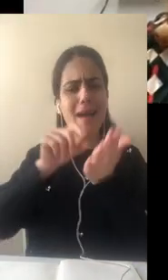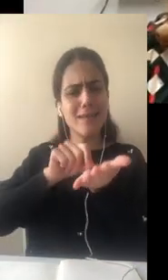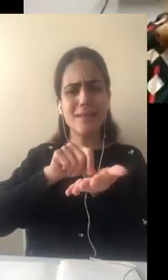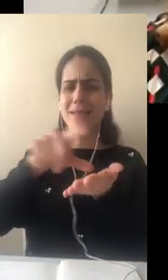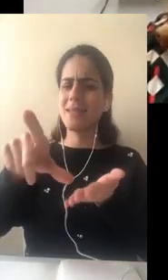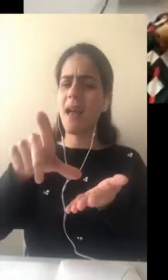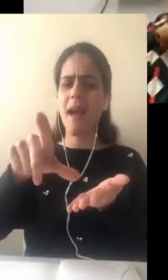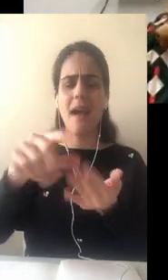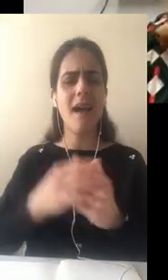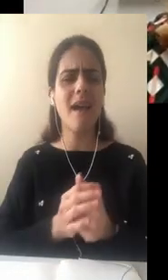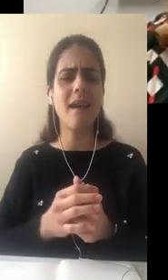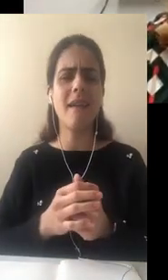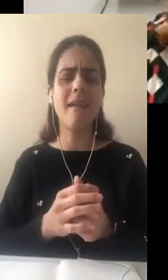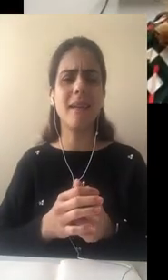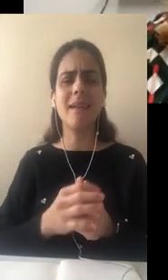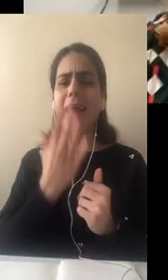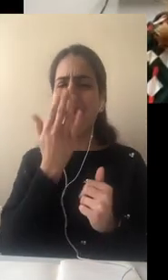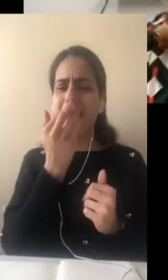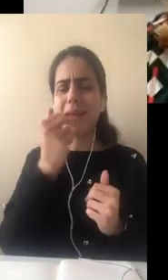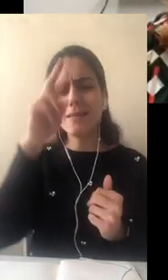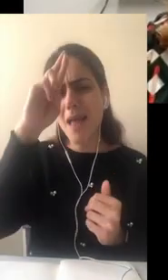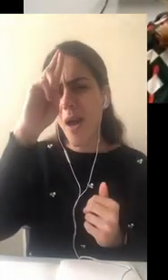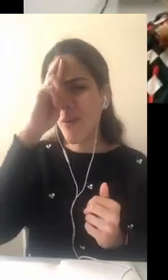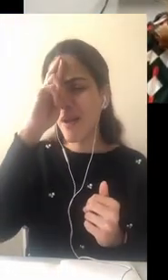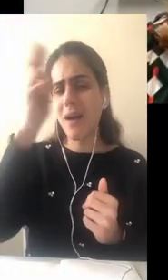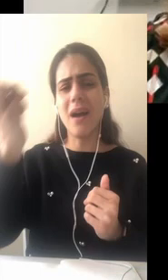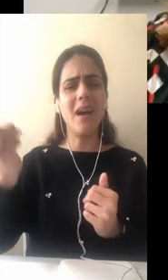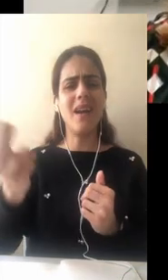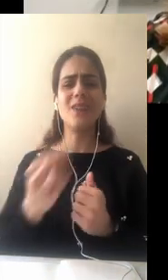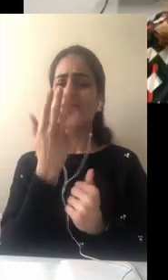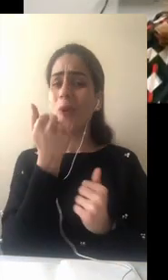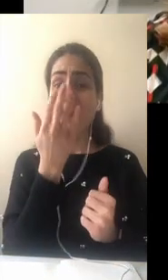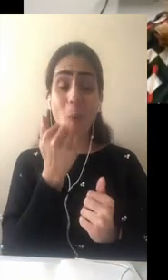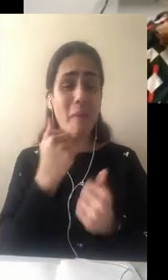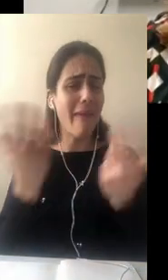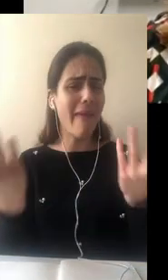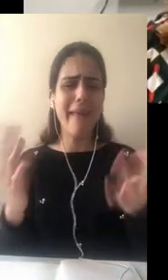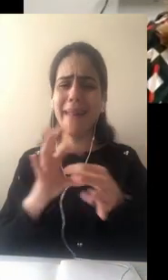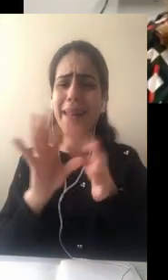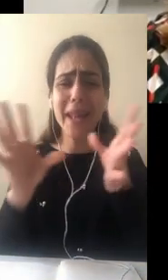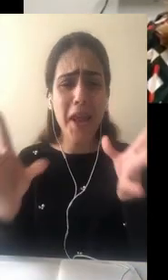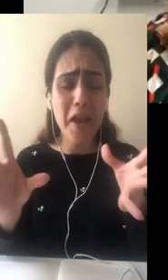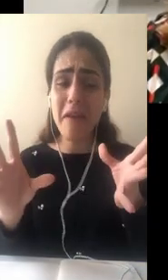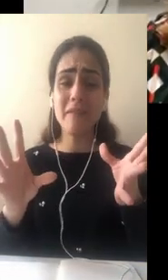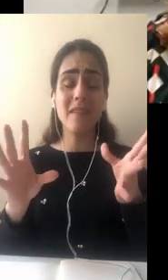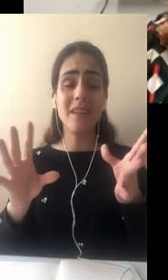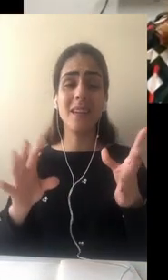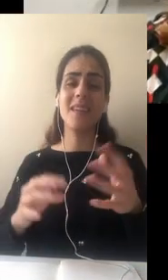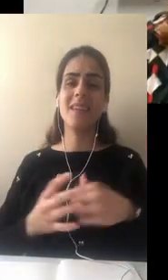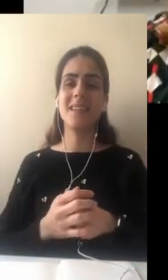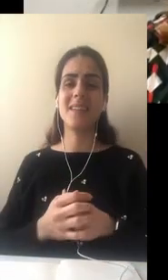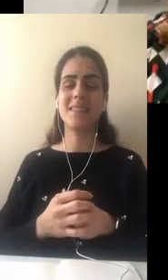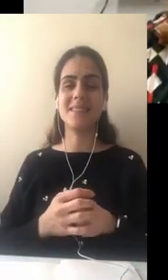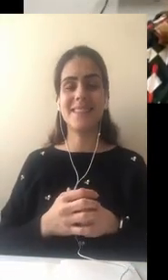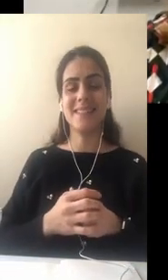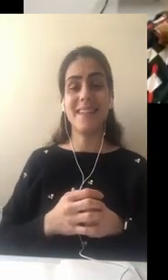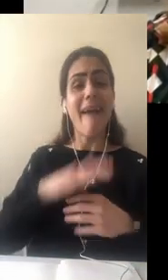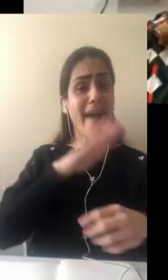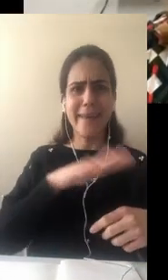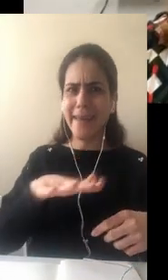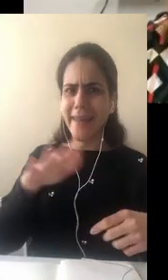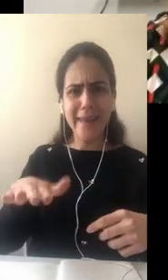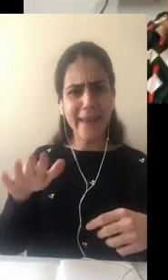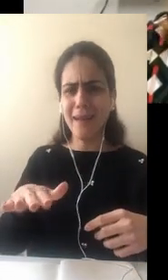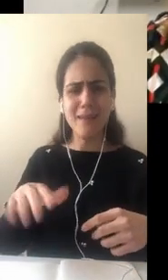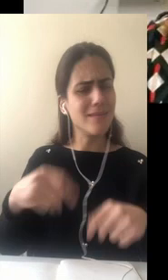restaurante, vai numa lanchonete, vai para algum lugar onde ele também não precisa, onde essa criança não